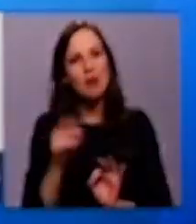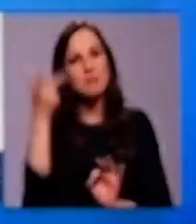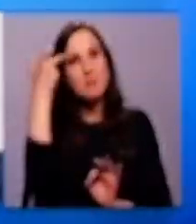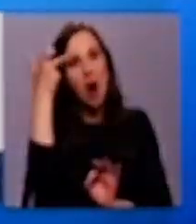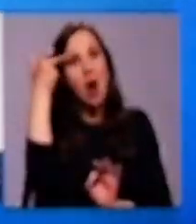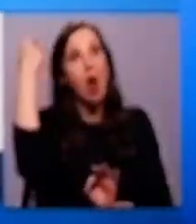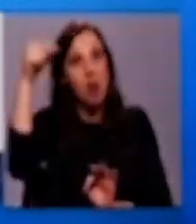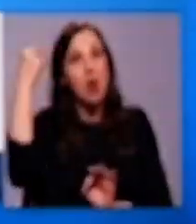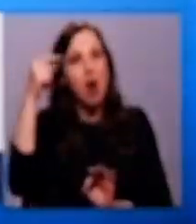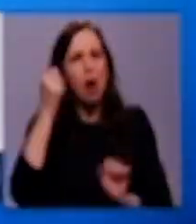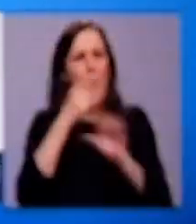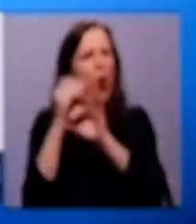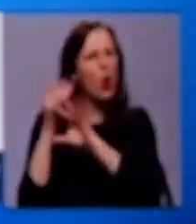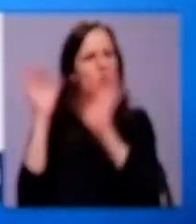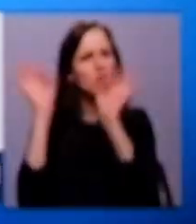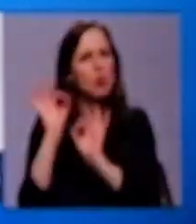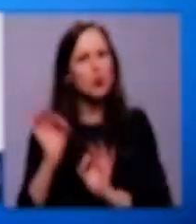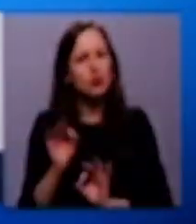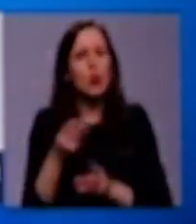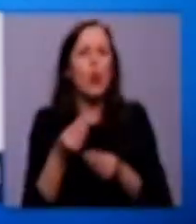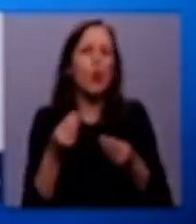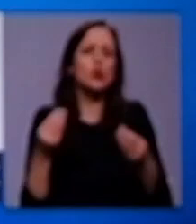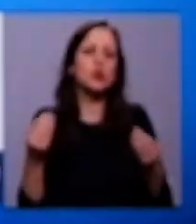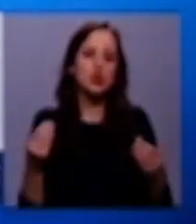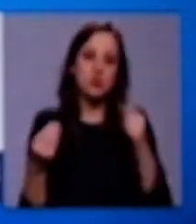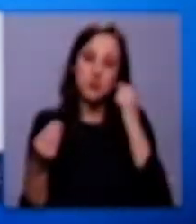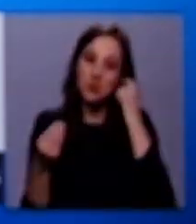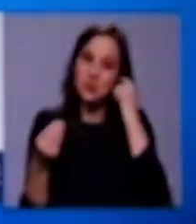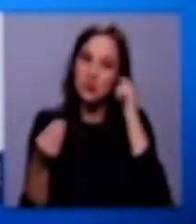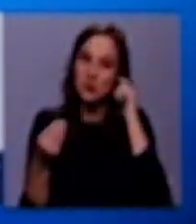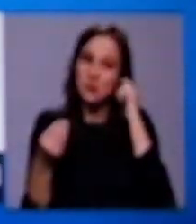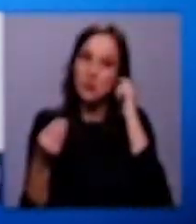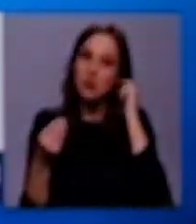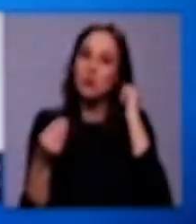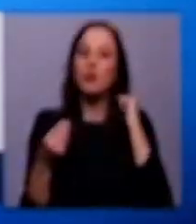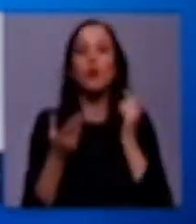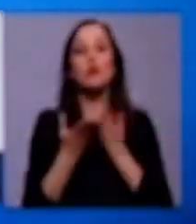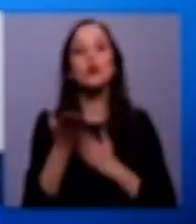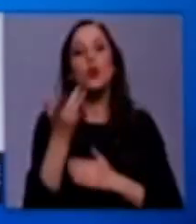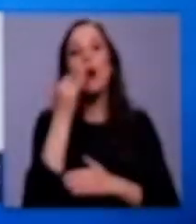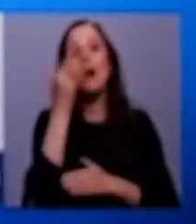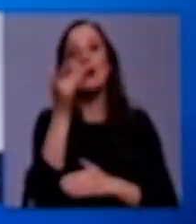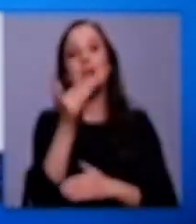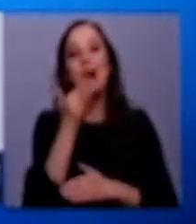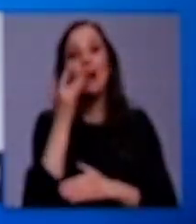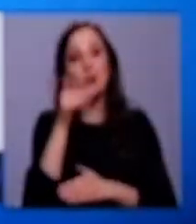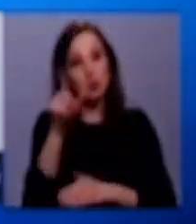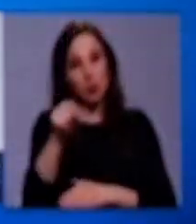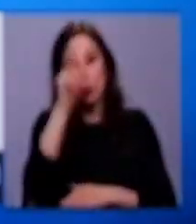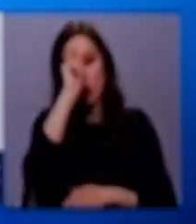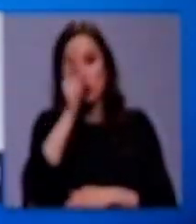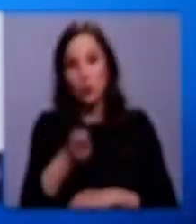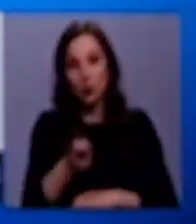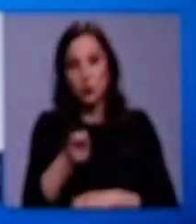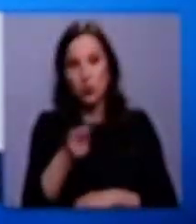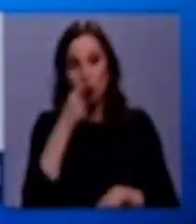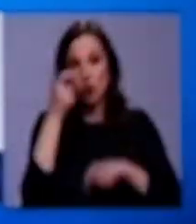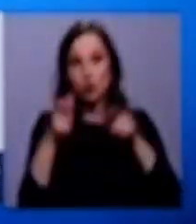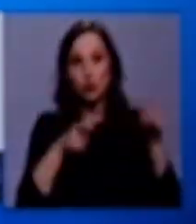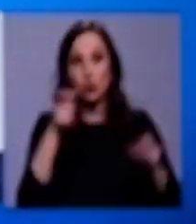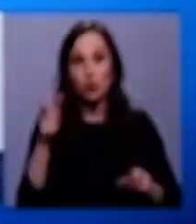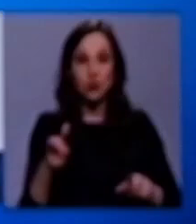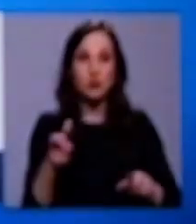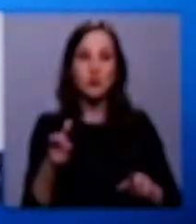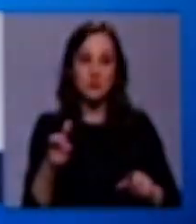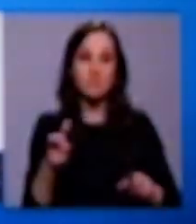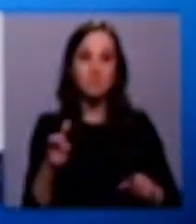Mas há outras músicas do meu repertório que eu não vou poder deixar de cantar, até por uma questão de respeito para com o público, que fez com que